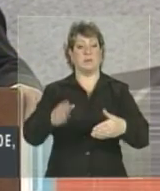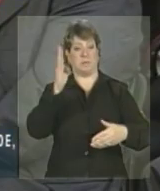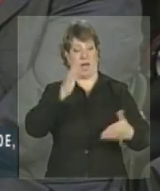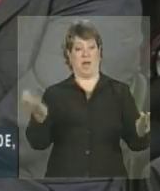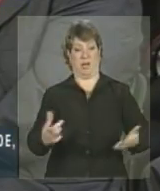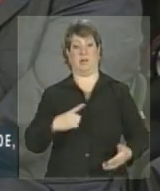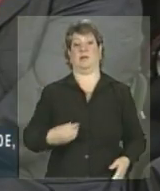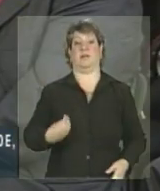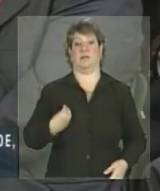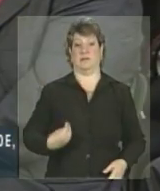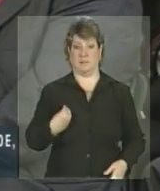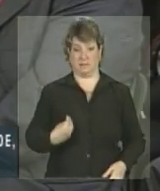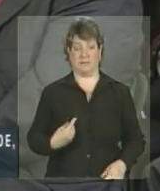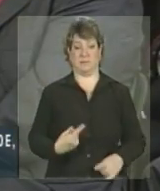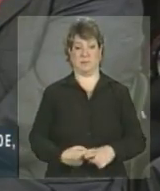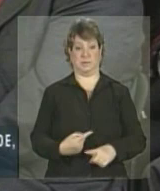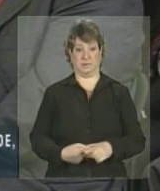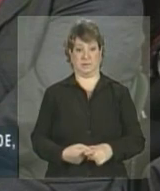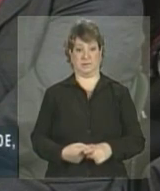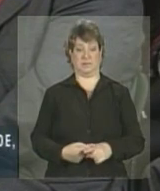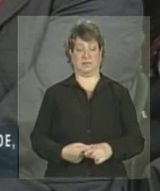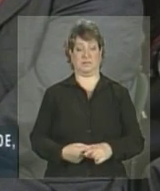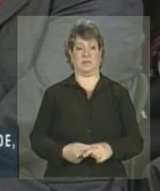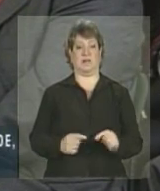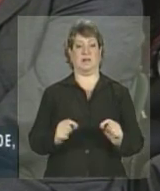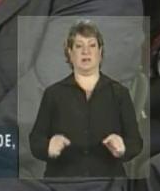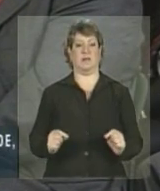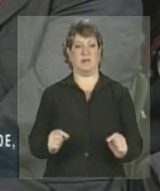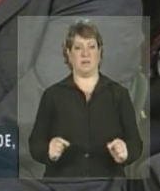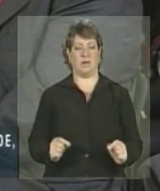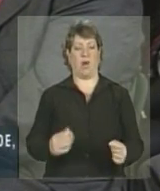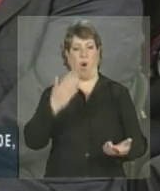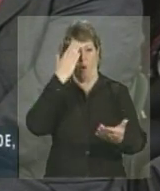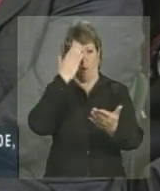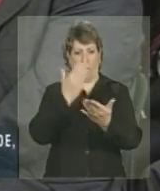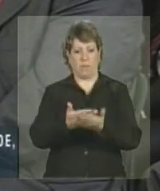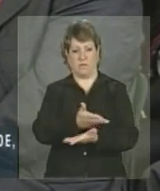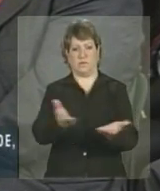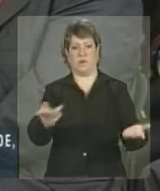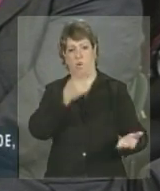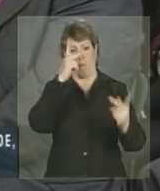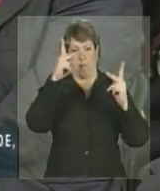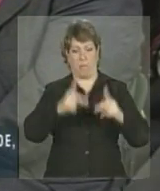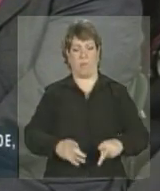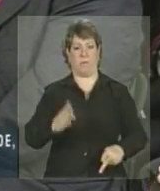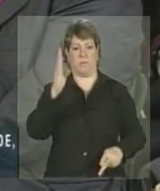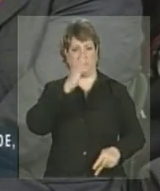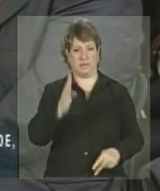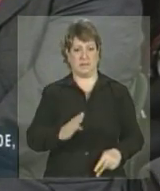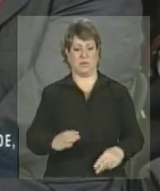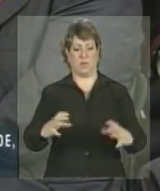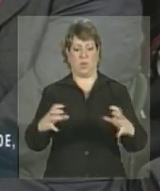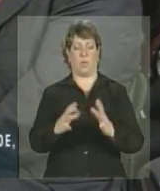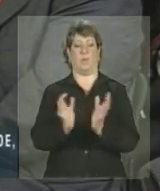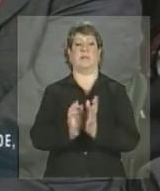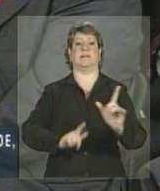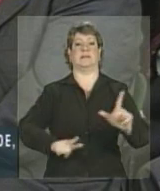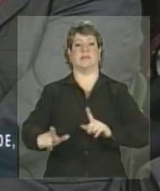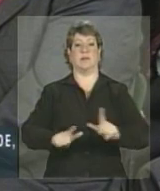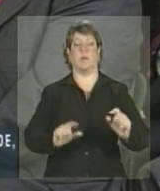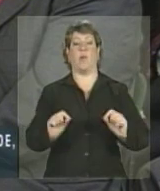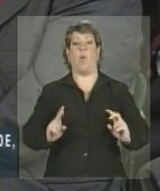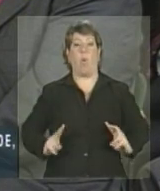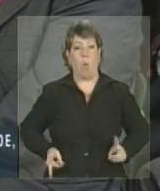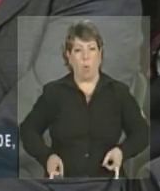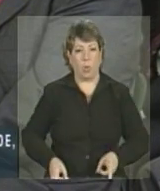passa, que é a credibilidade, a confiança do povo brasileiro e da classe trabalhadora na